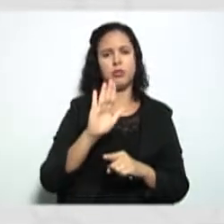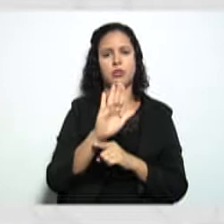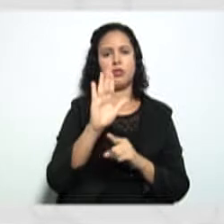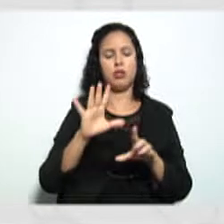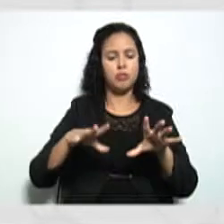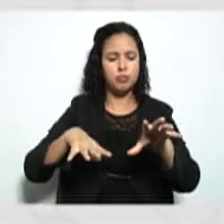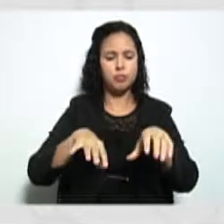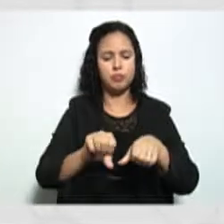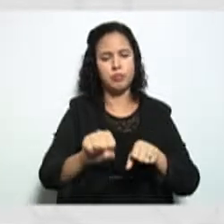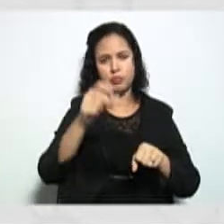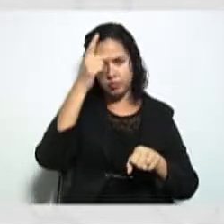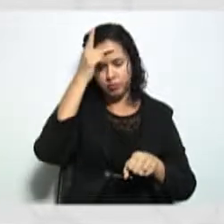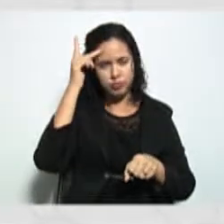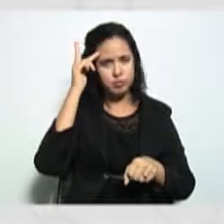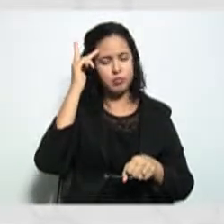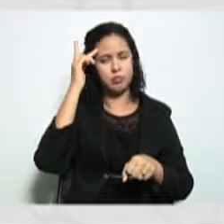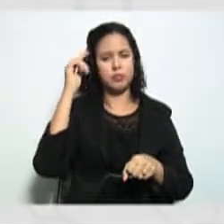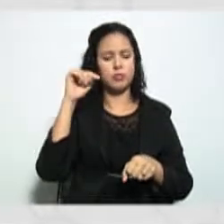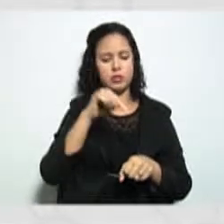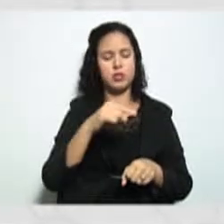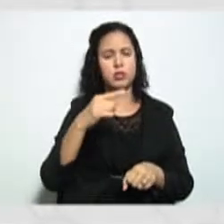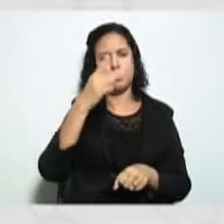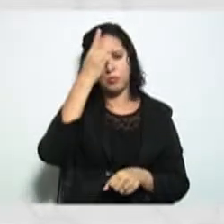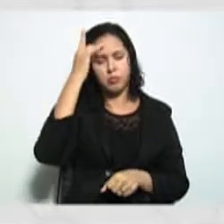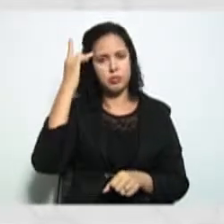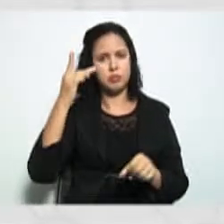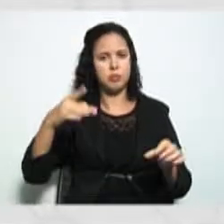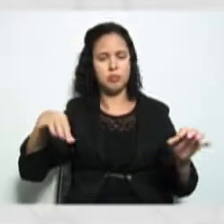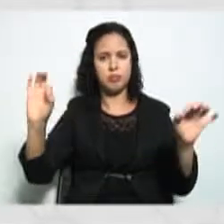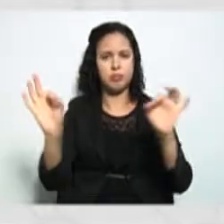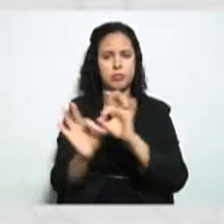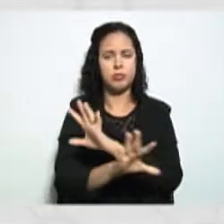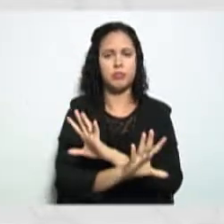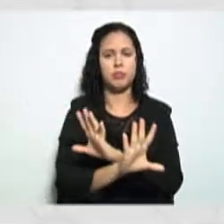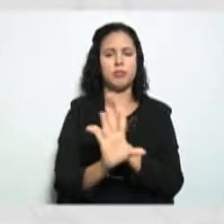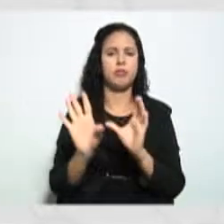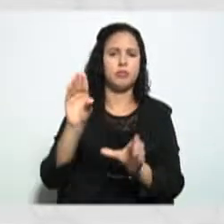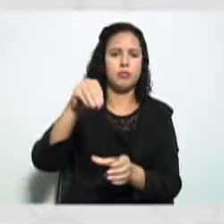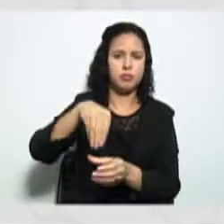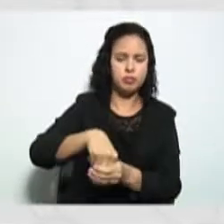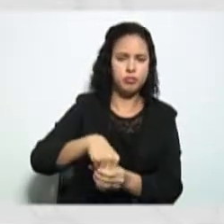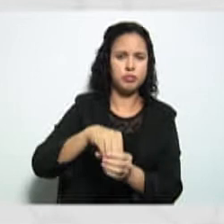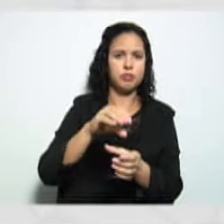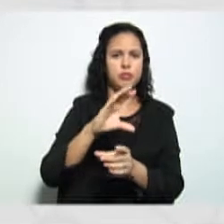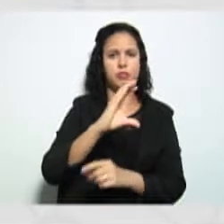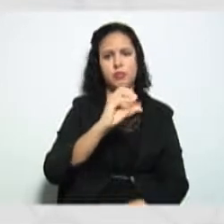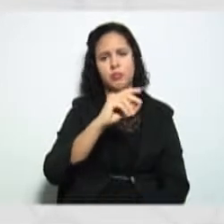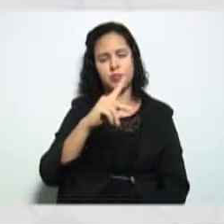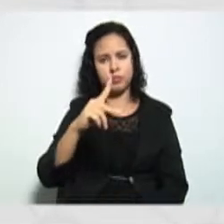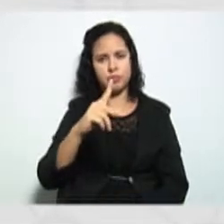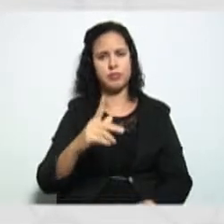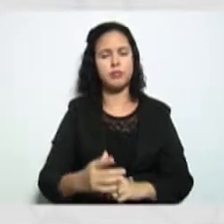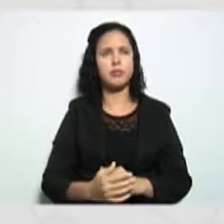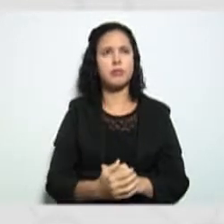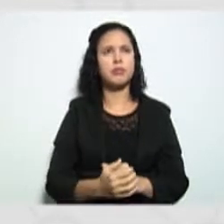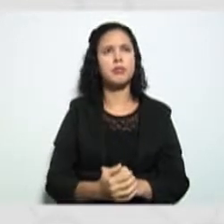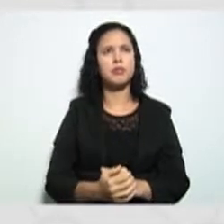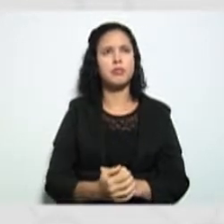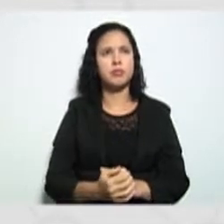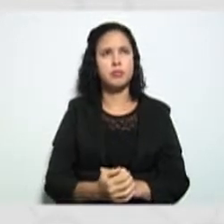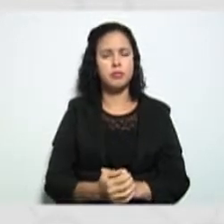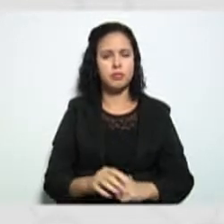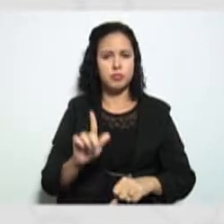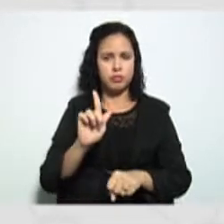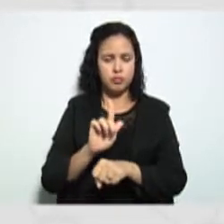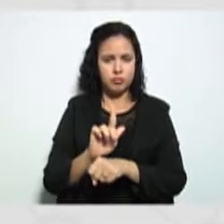cooperado. A nossa intenção é que ele seja uma pessoa mais completa ao estar fazendo parte de uma cooperativa. A gestão de